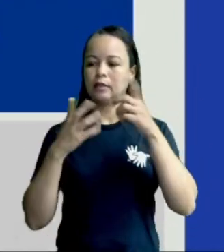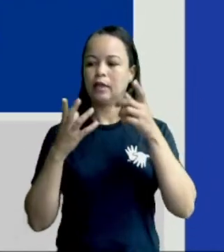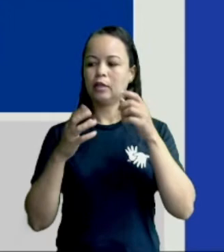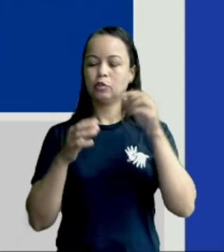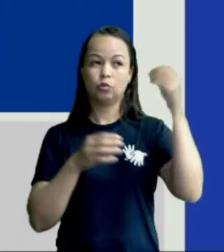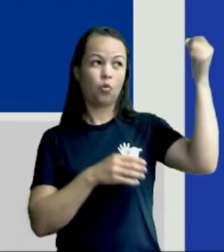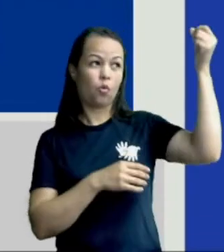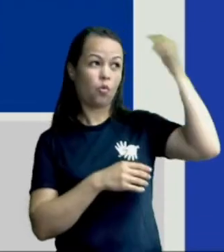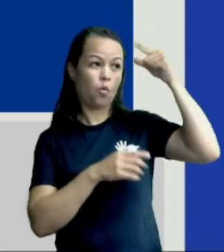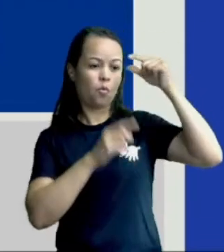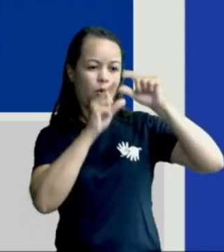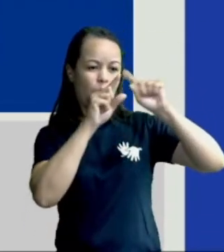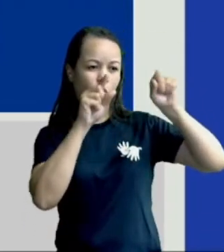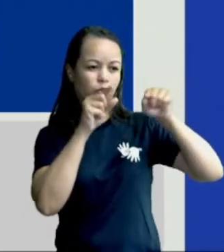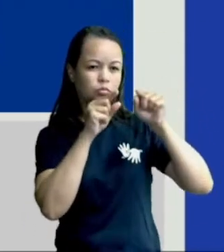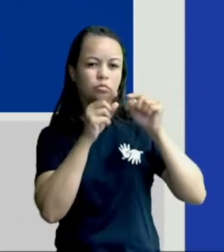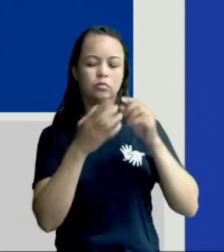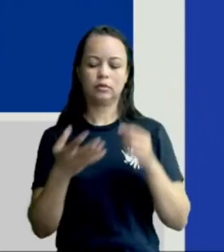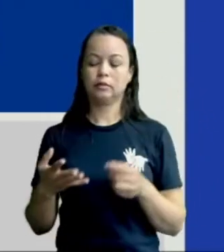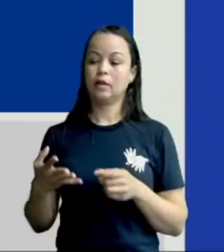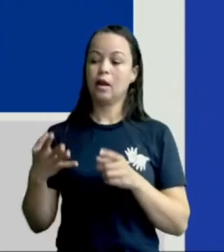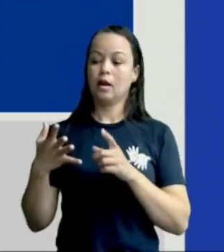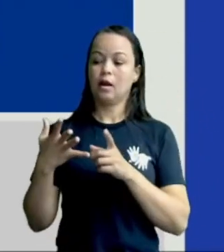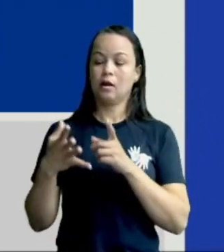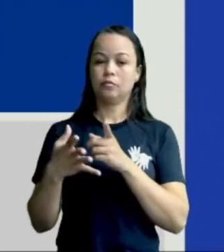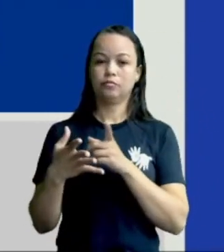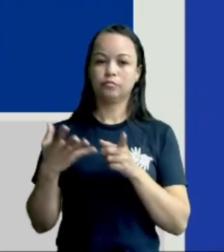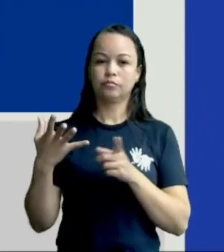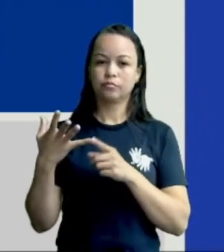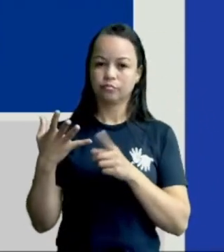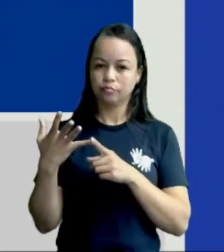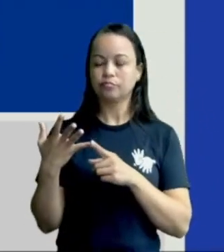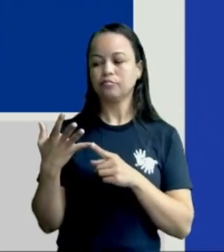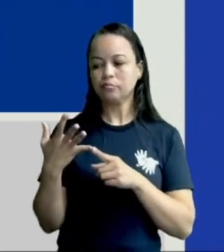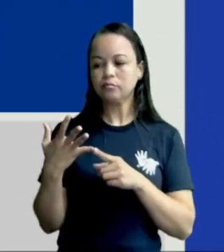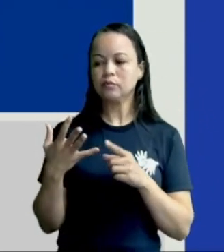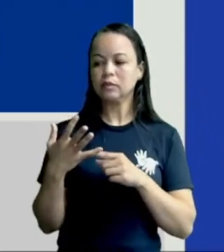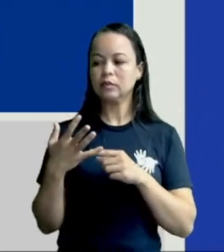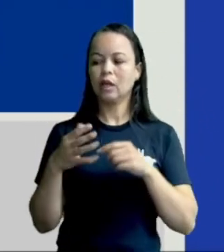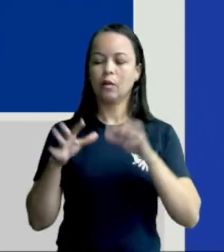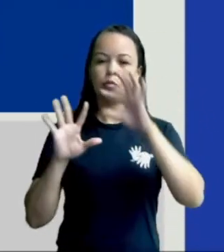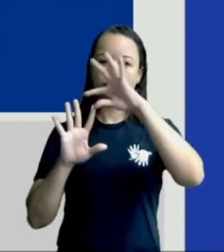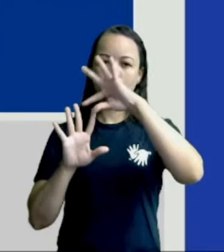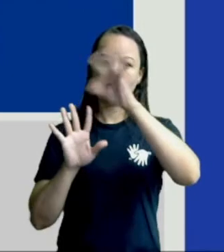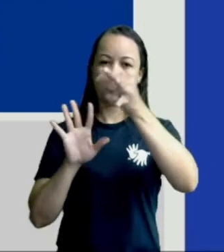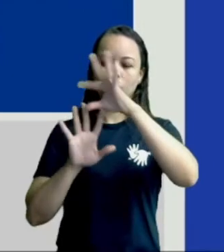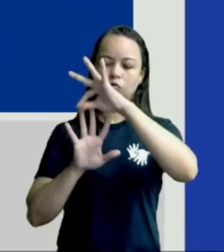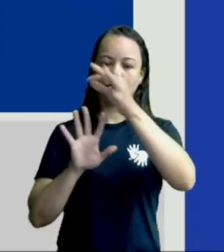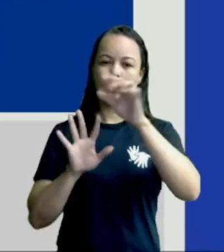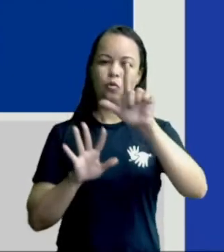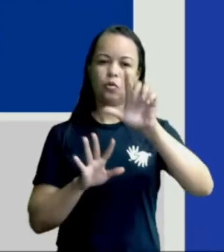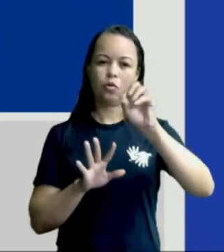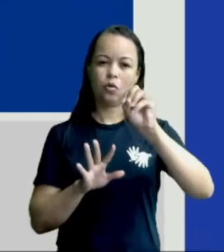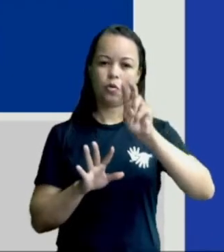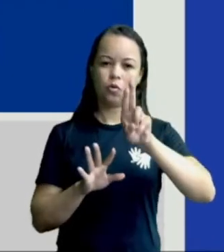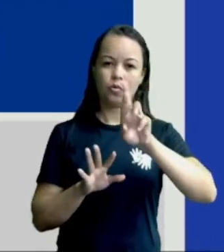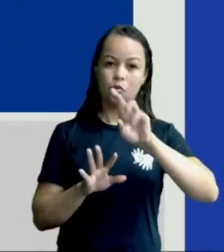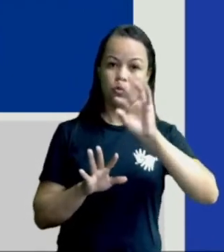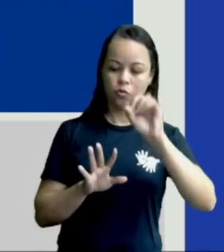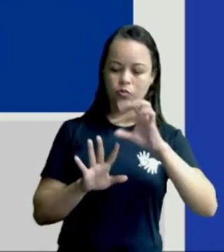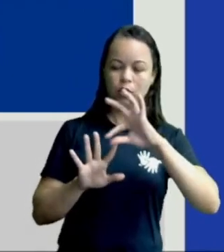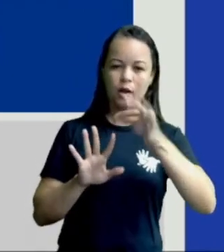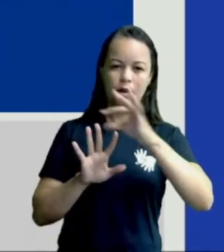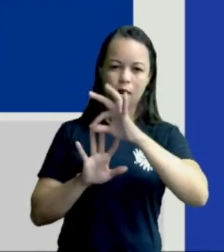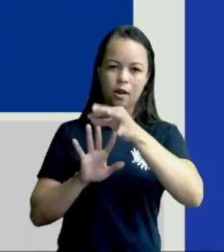monte. Temos também os louros, que representam as nossas vitórias, esses raminhos aqui do